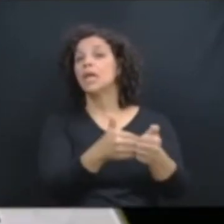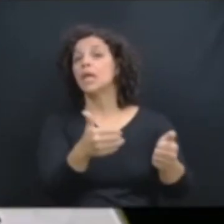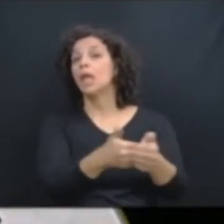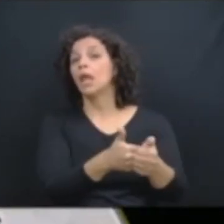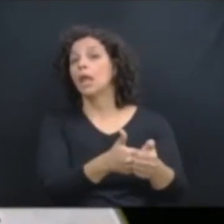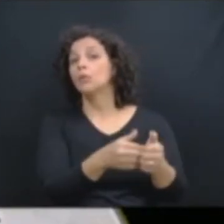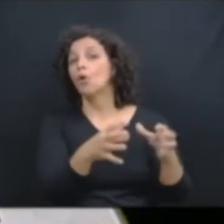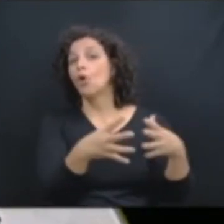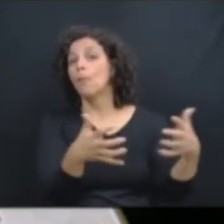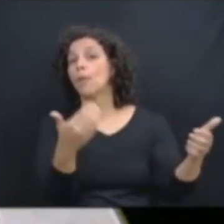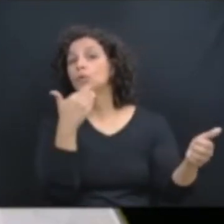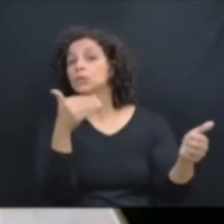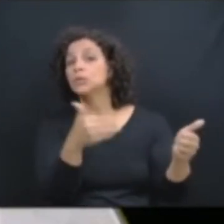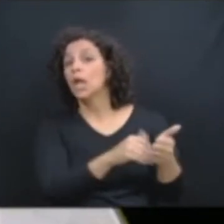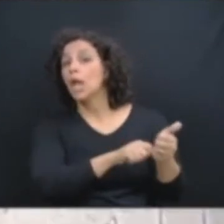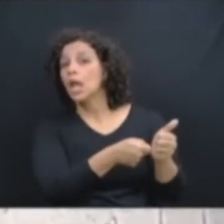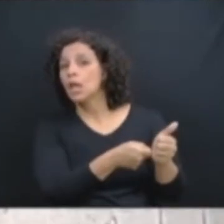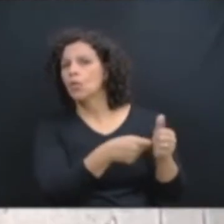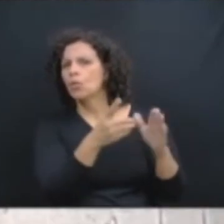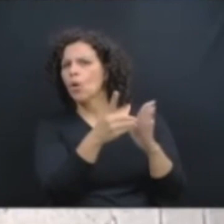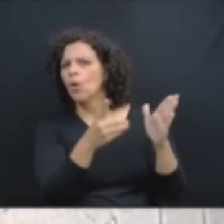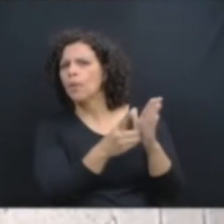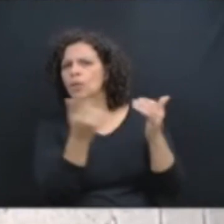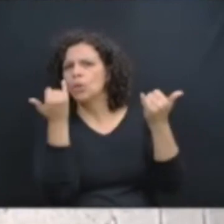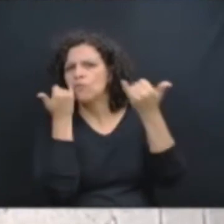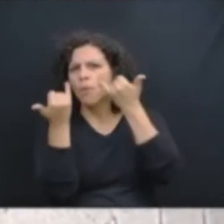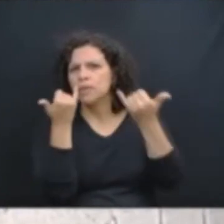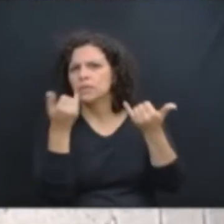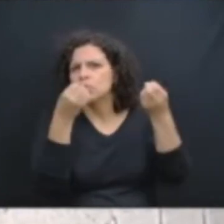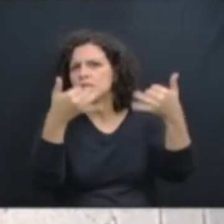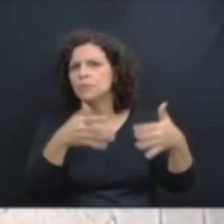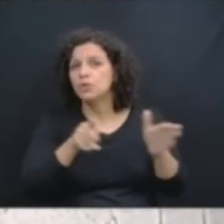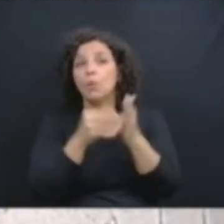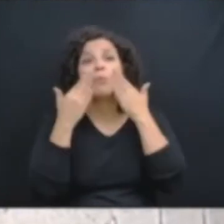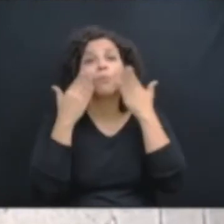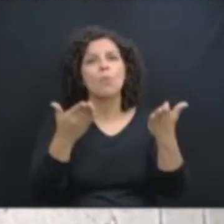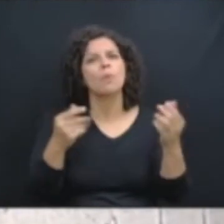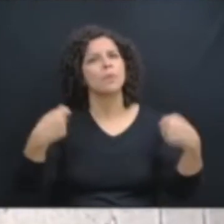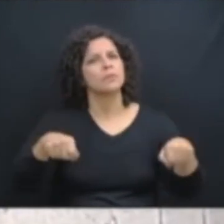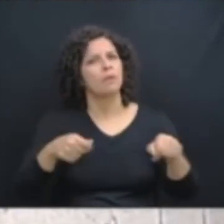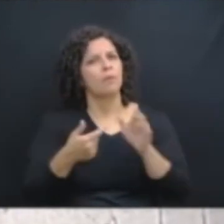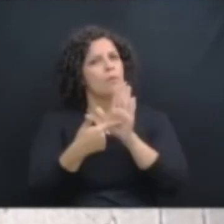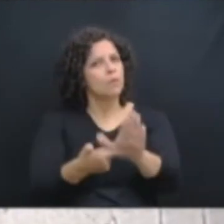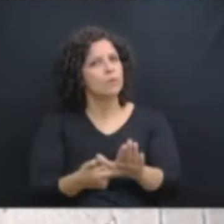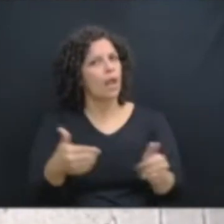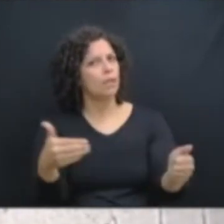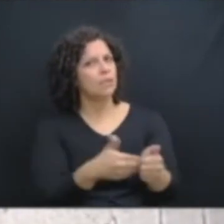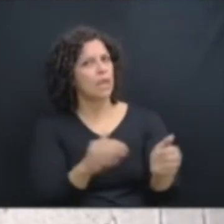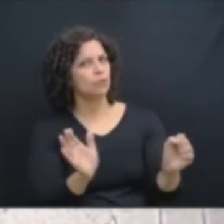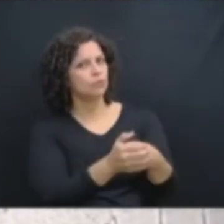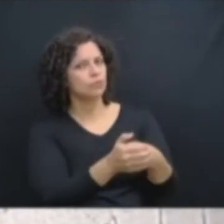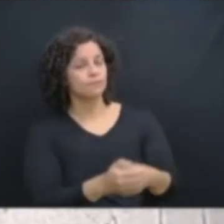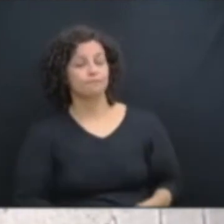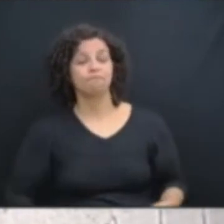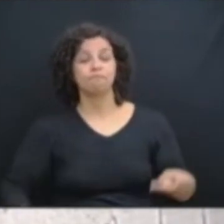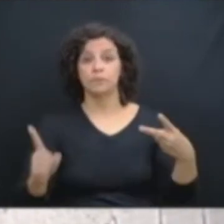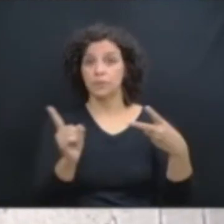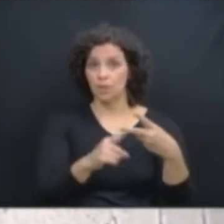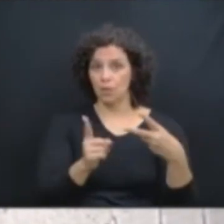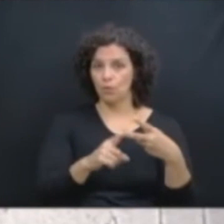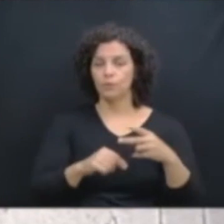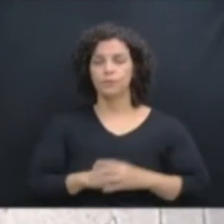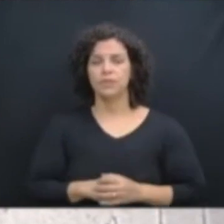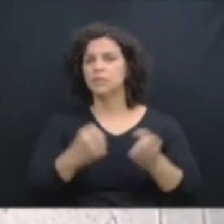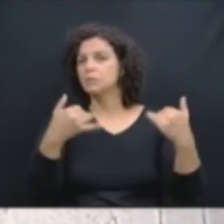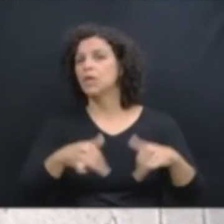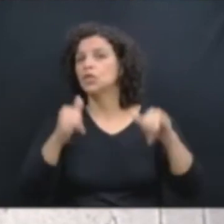por parte da Copel em documentos e informações que deveriam ser públicas. A segunda trata